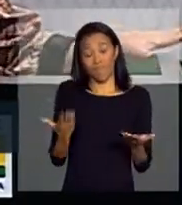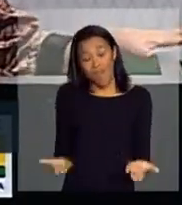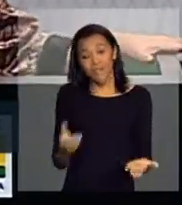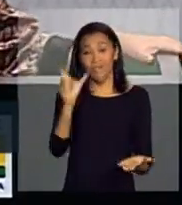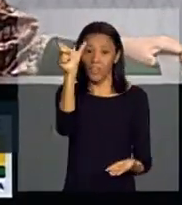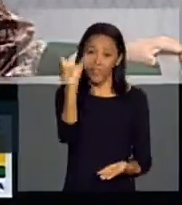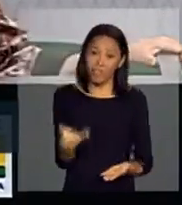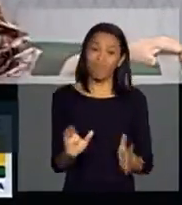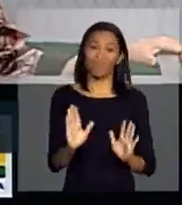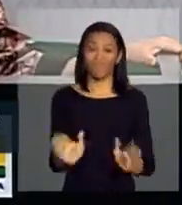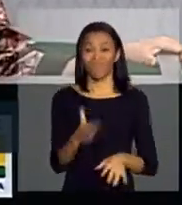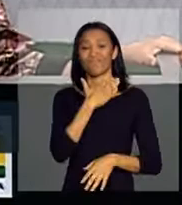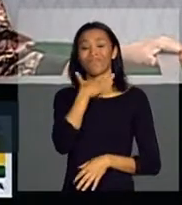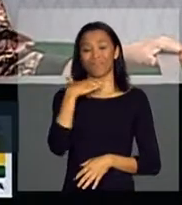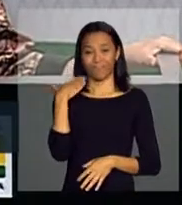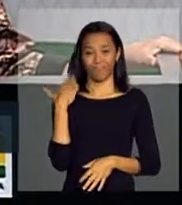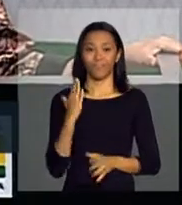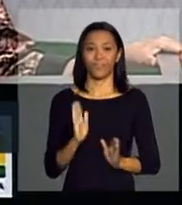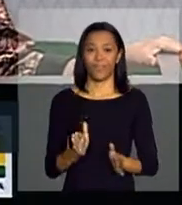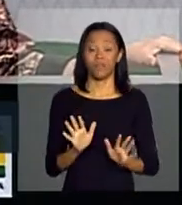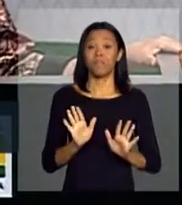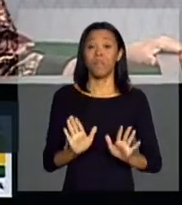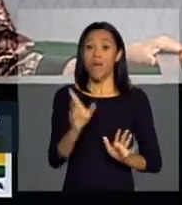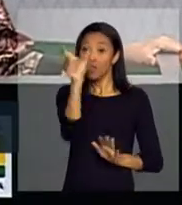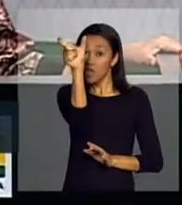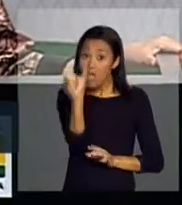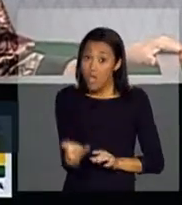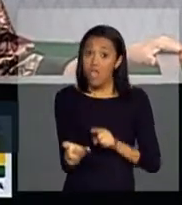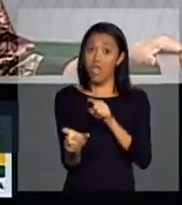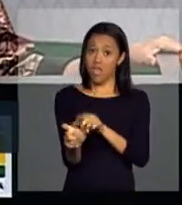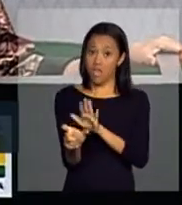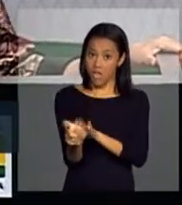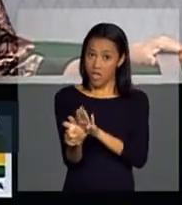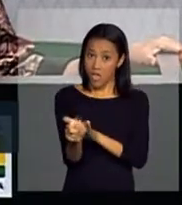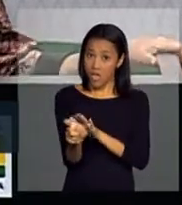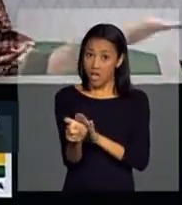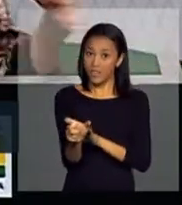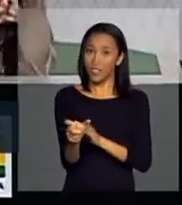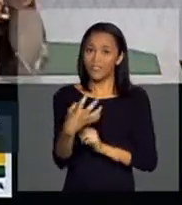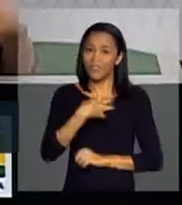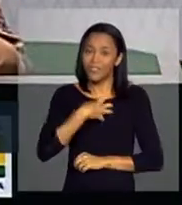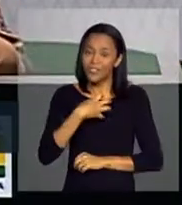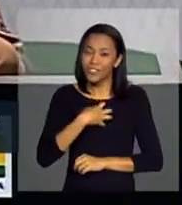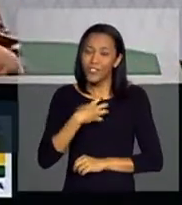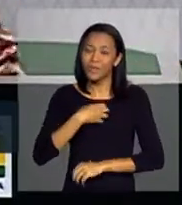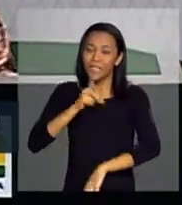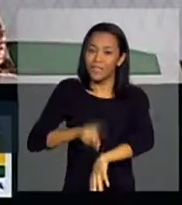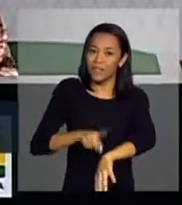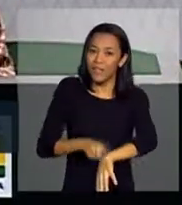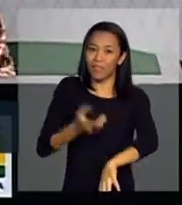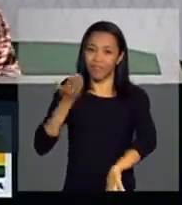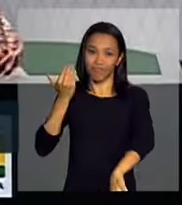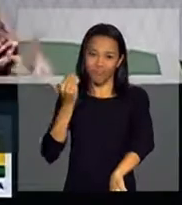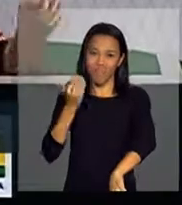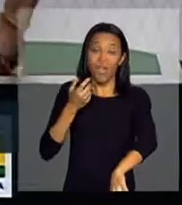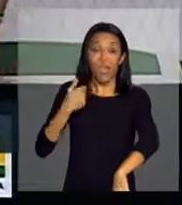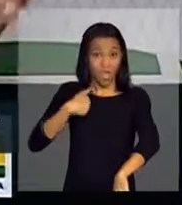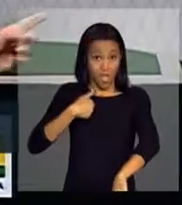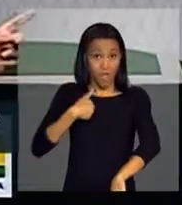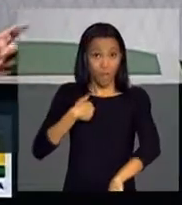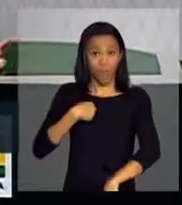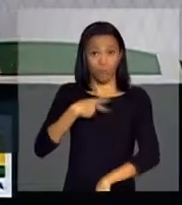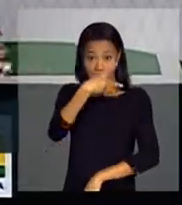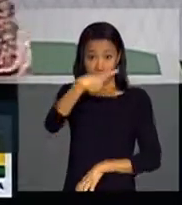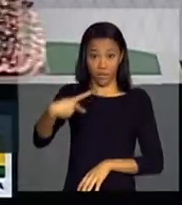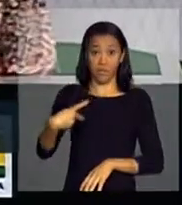não está entre nós Mas ele tem o espírito dessa época eu homenageio não só pelo